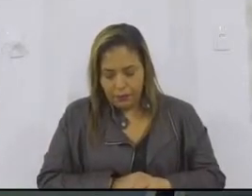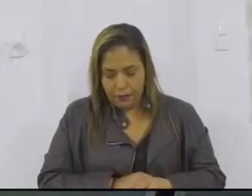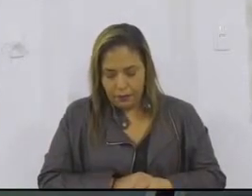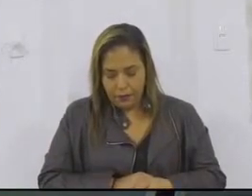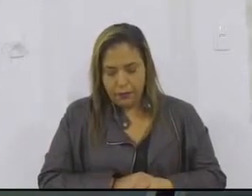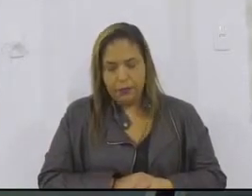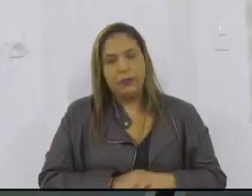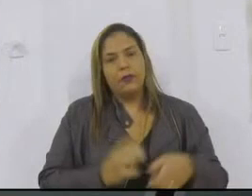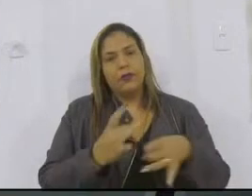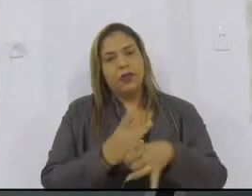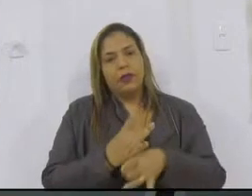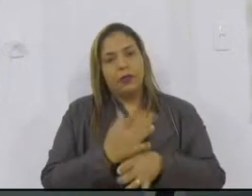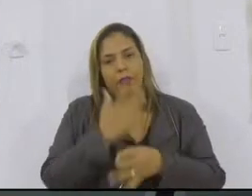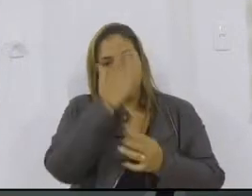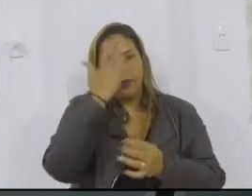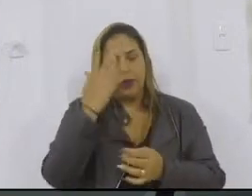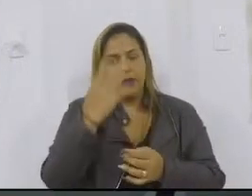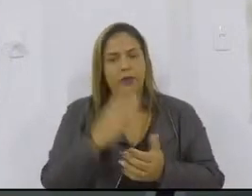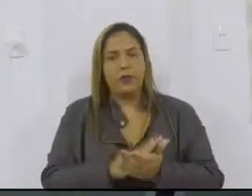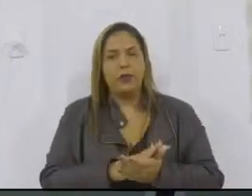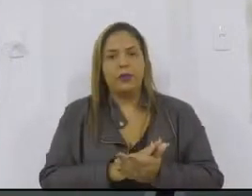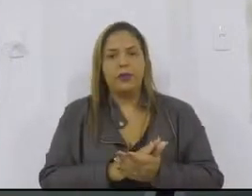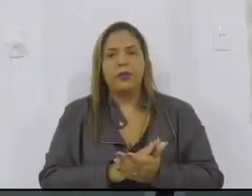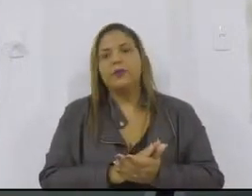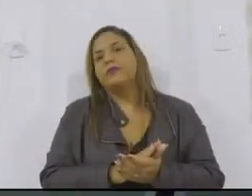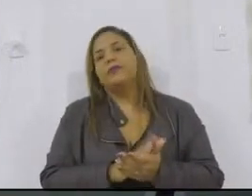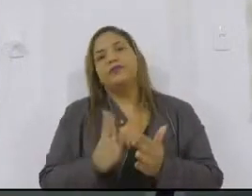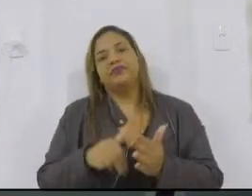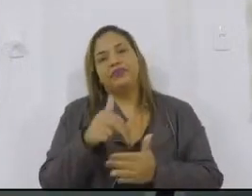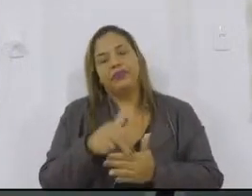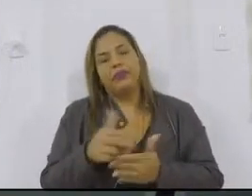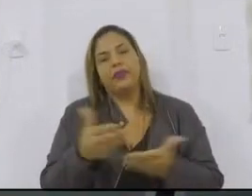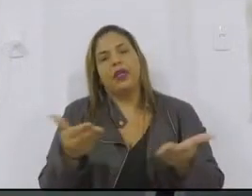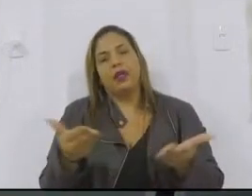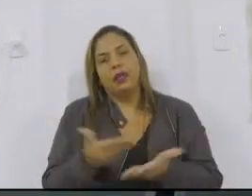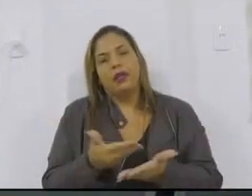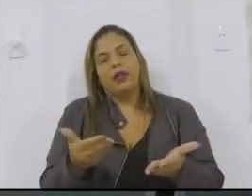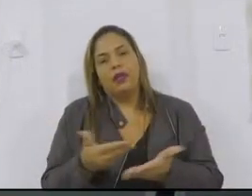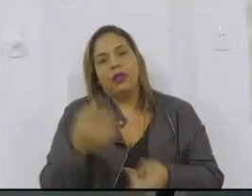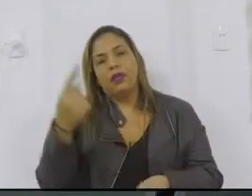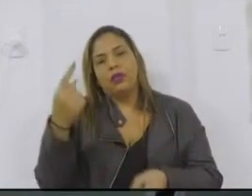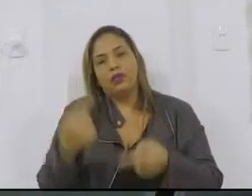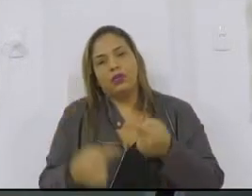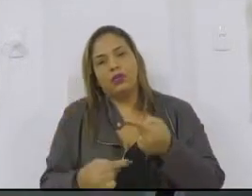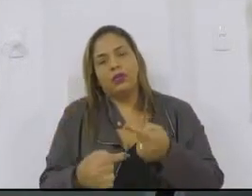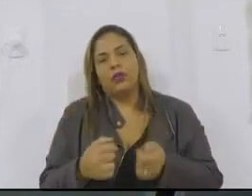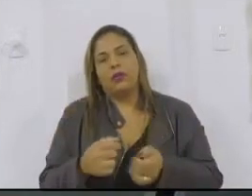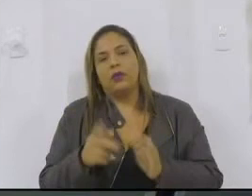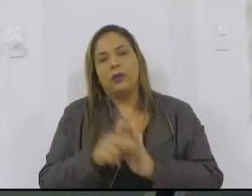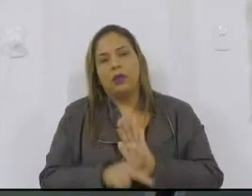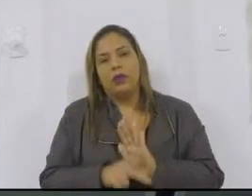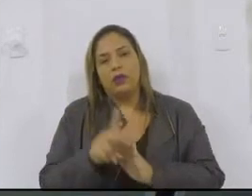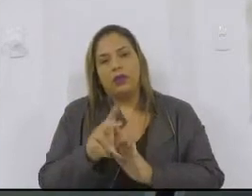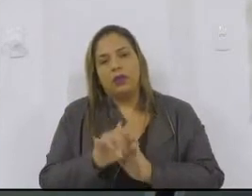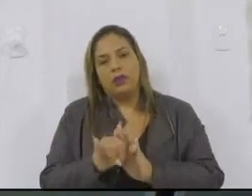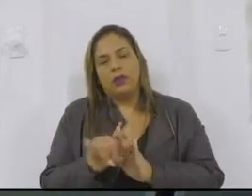Não tendo mais inscritos, passamos à discussão dos projetos de lei. Em primeira